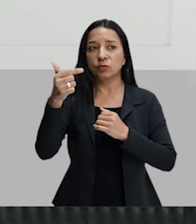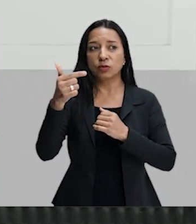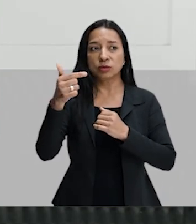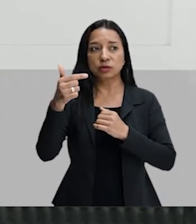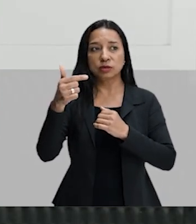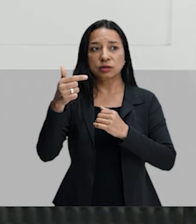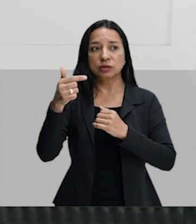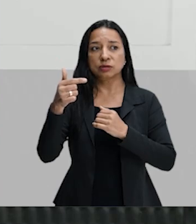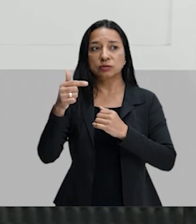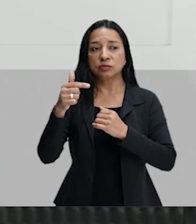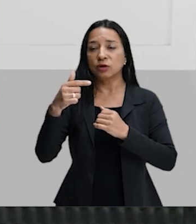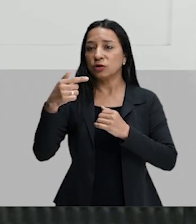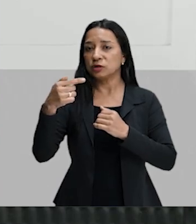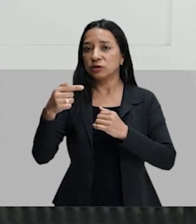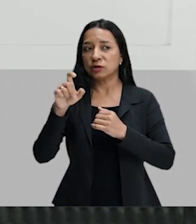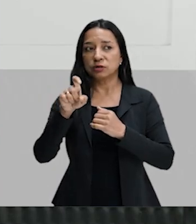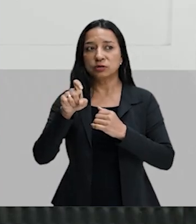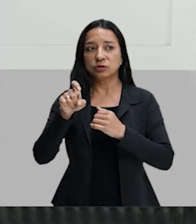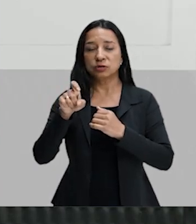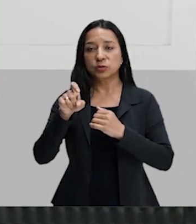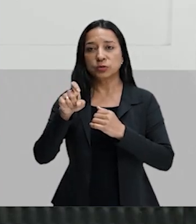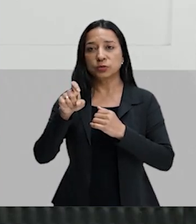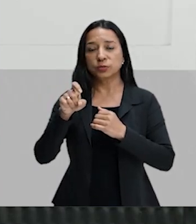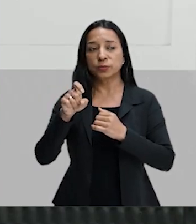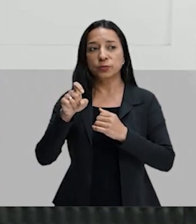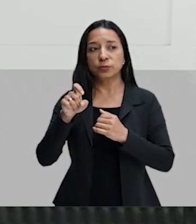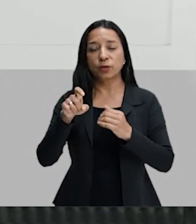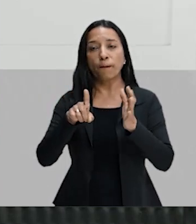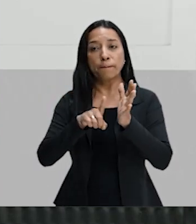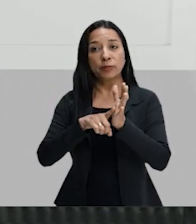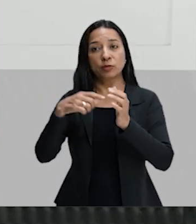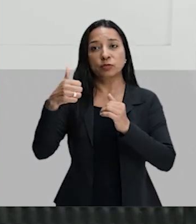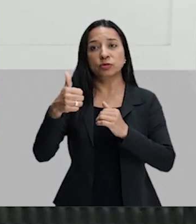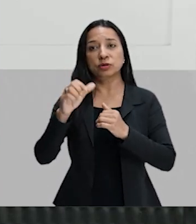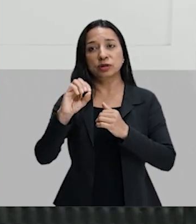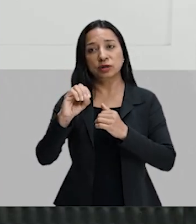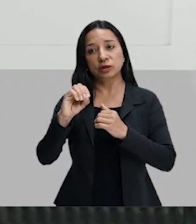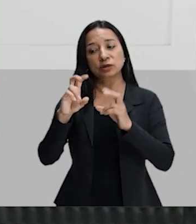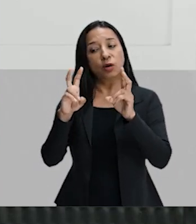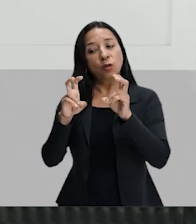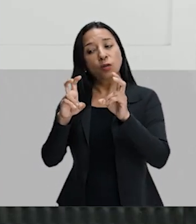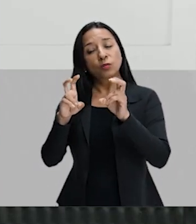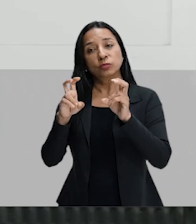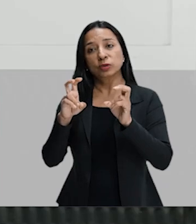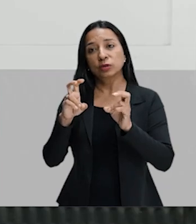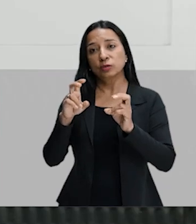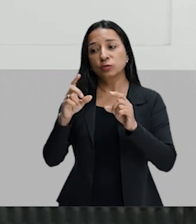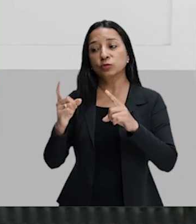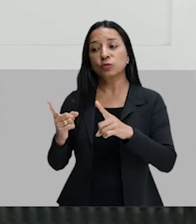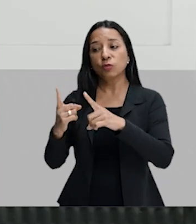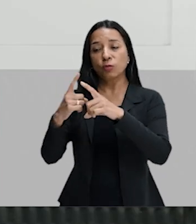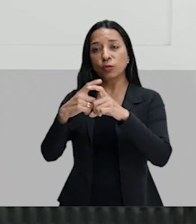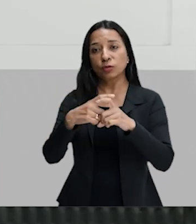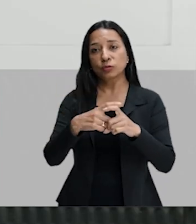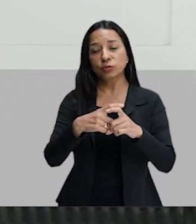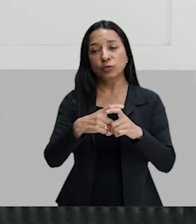os termos do polinômio. Tá? Termos do polinômio.